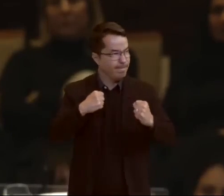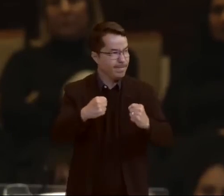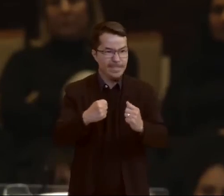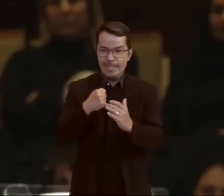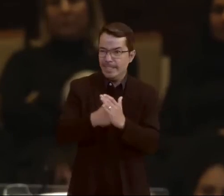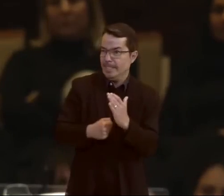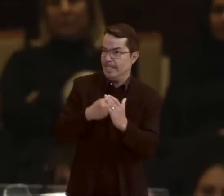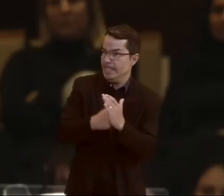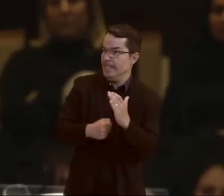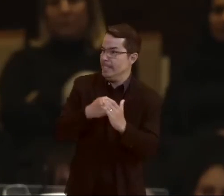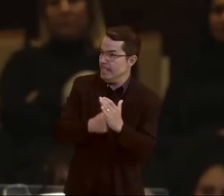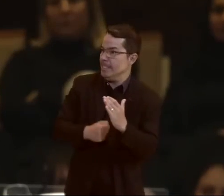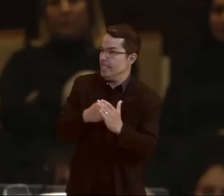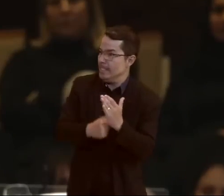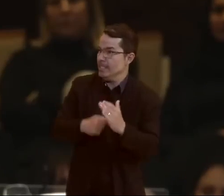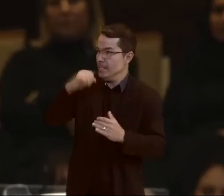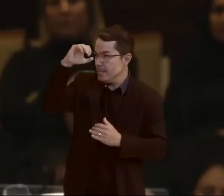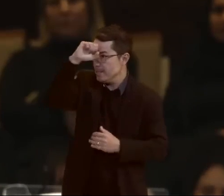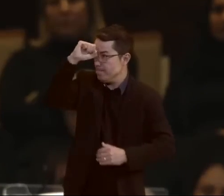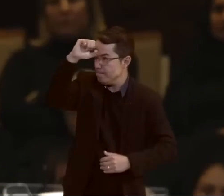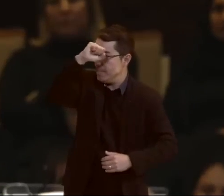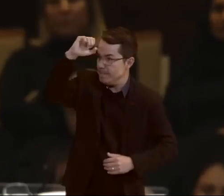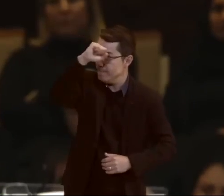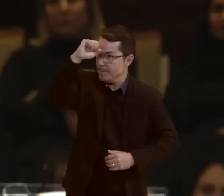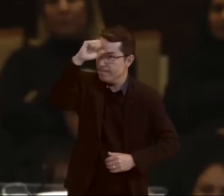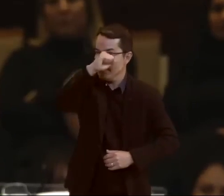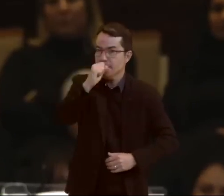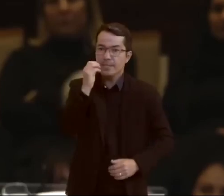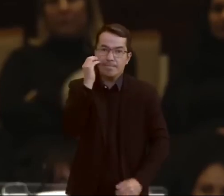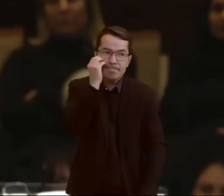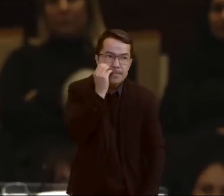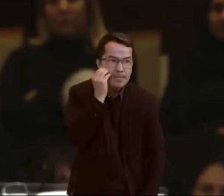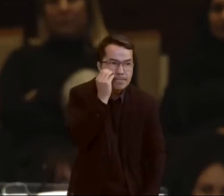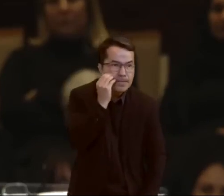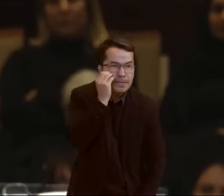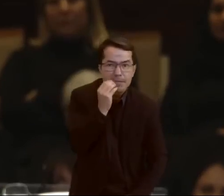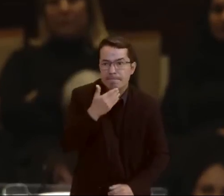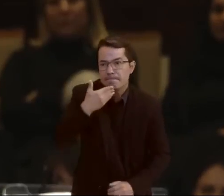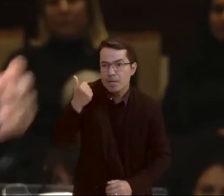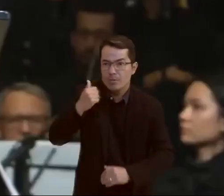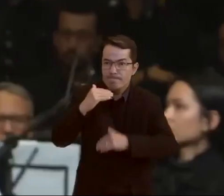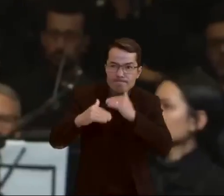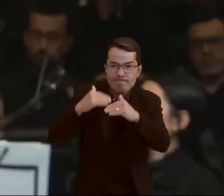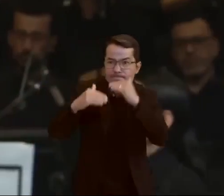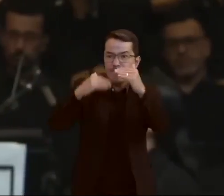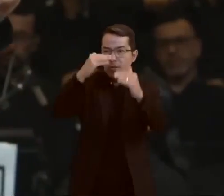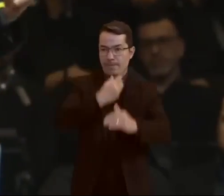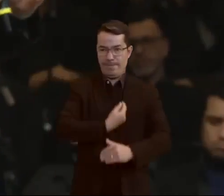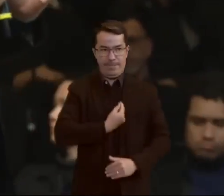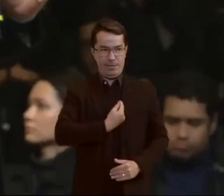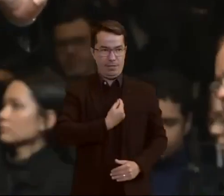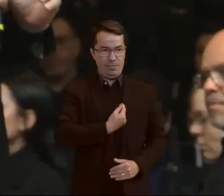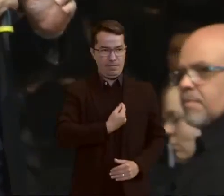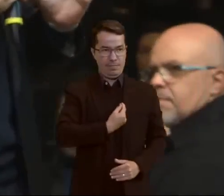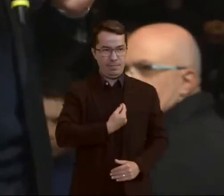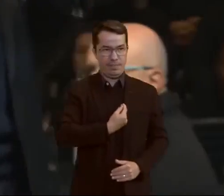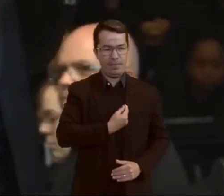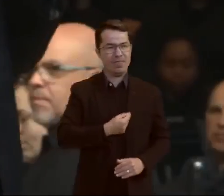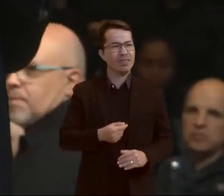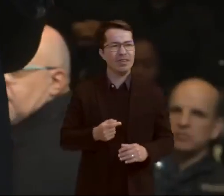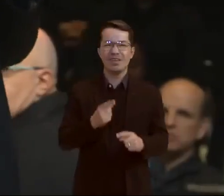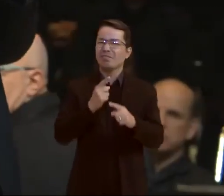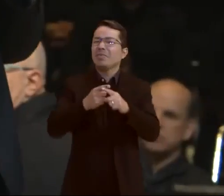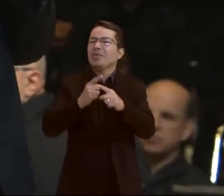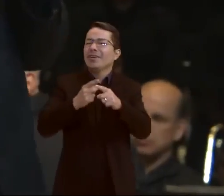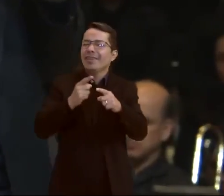a graça de nosso Senhor, para que sejam aprimoradas na nossa vida. Por que eu estou falando isso? Porque